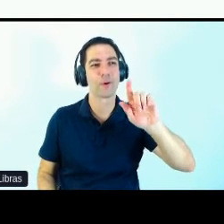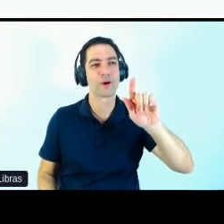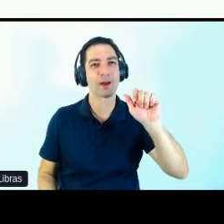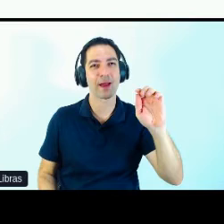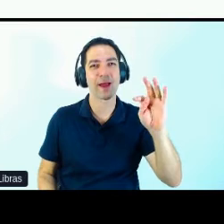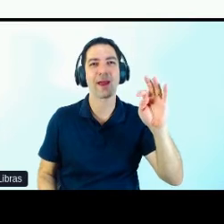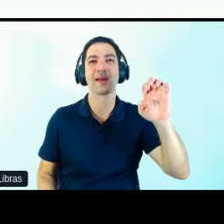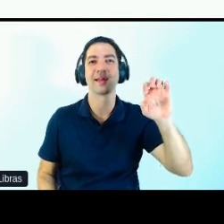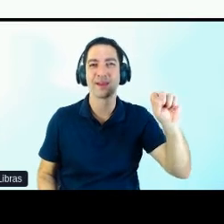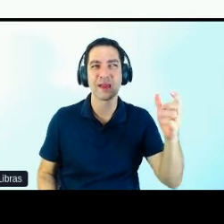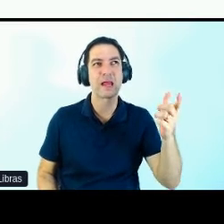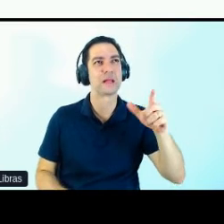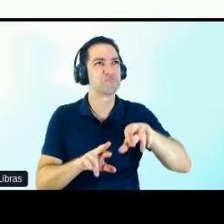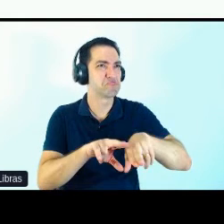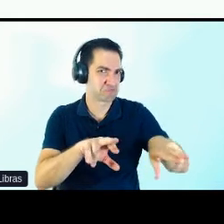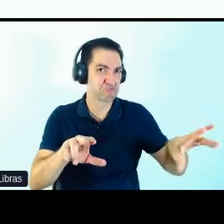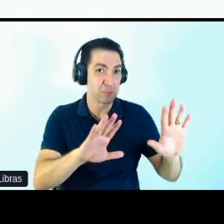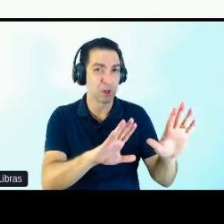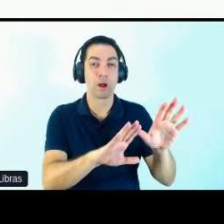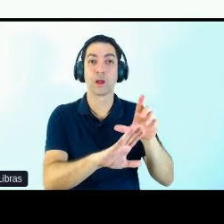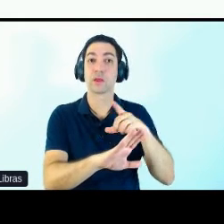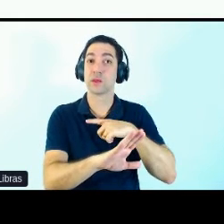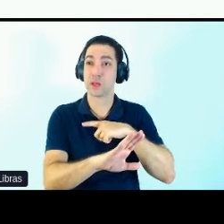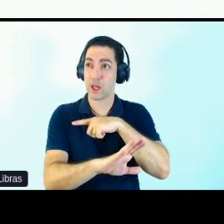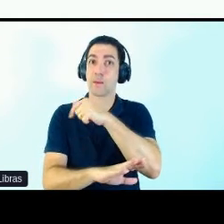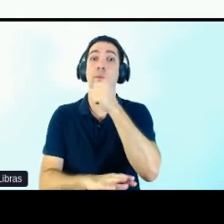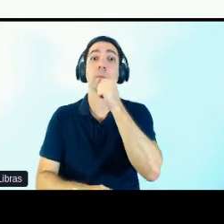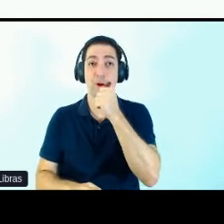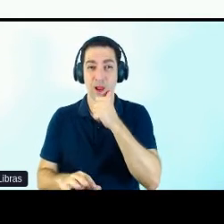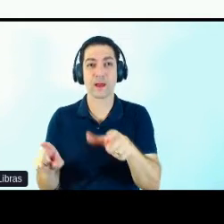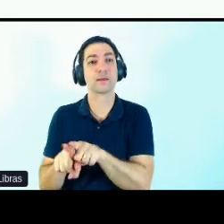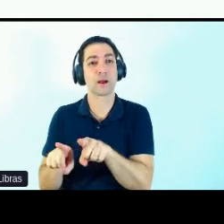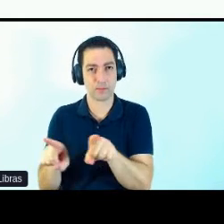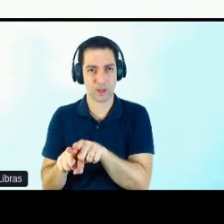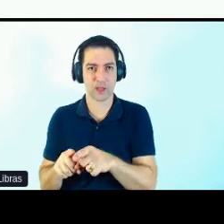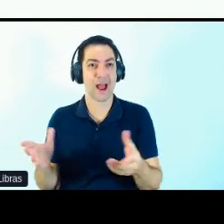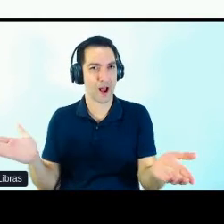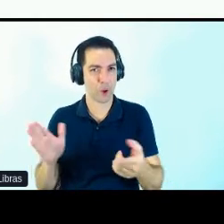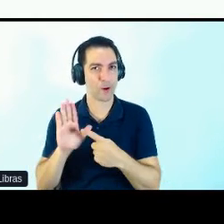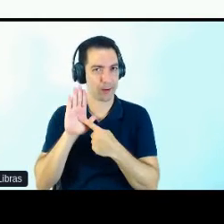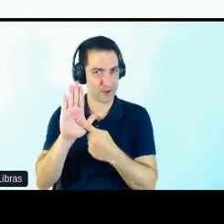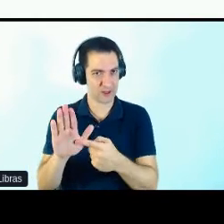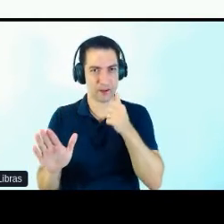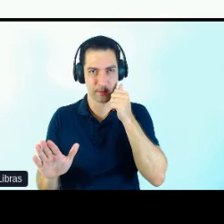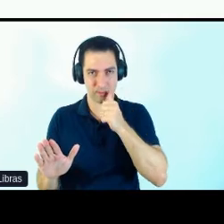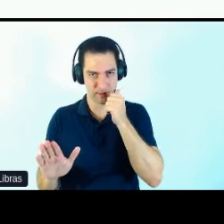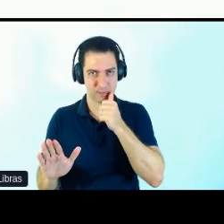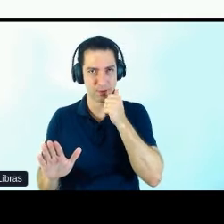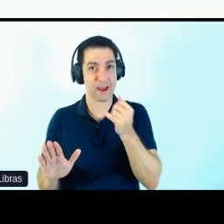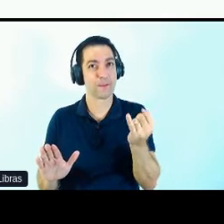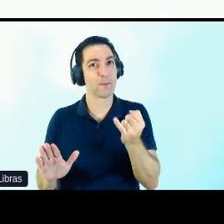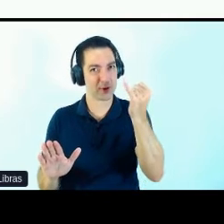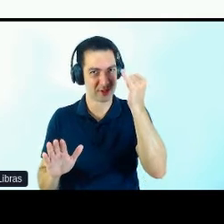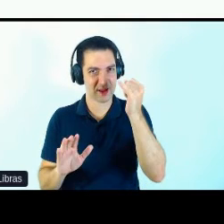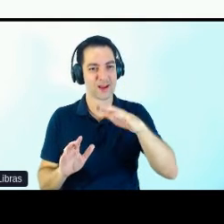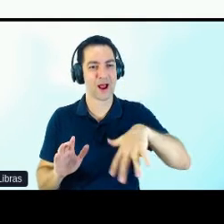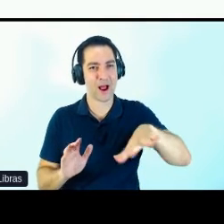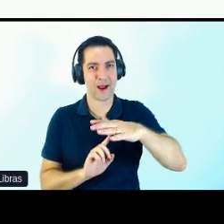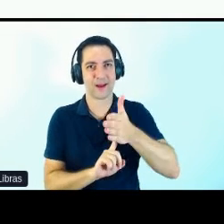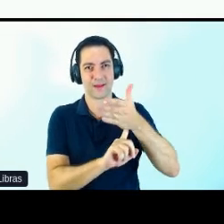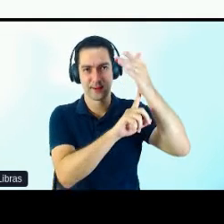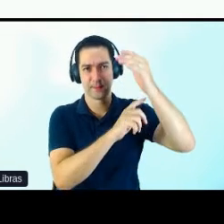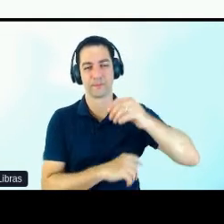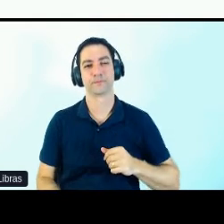história delas para vocês agora. Então, a primeira delas é a Ada Lovelace. A gente sabe que o Alan Turing, ele